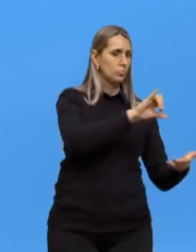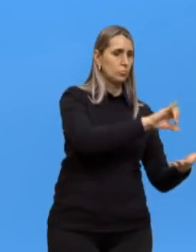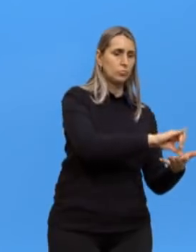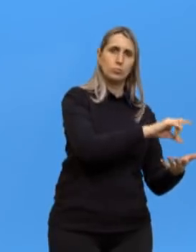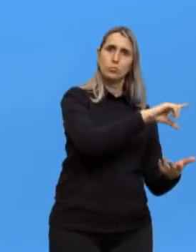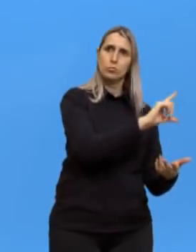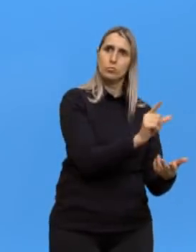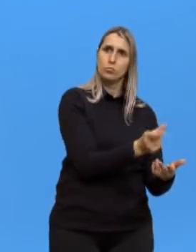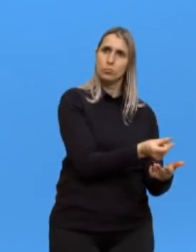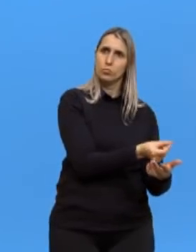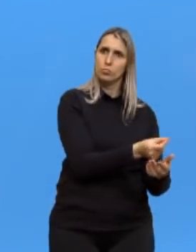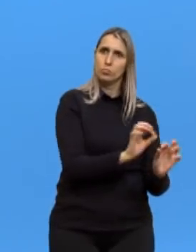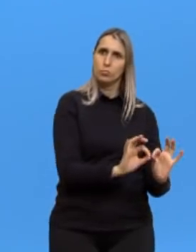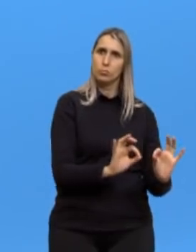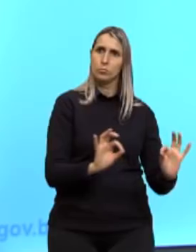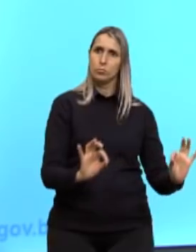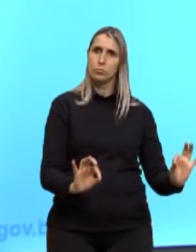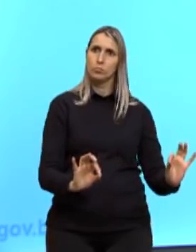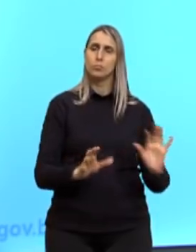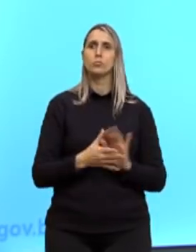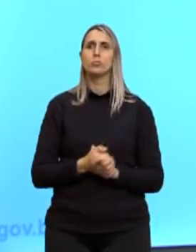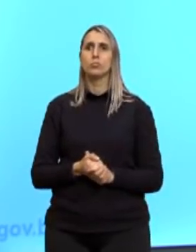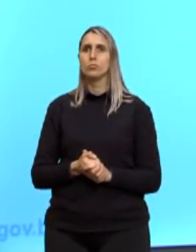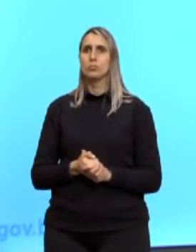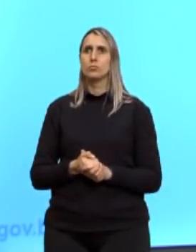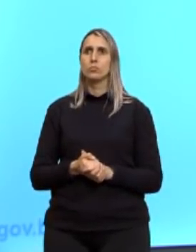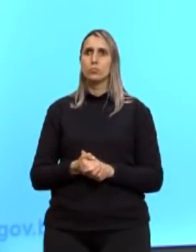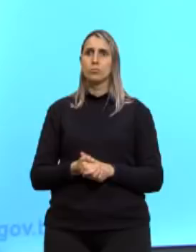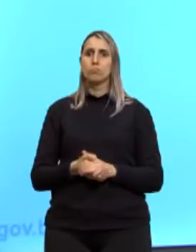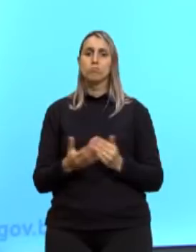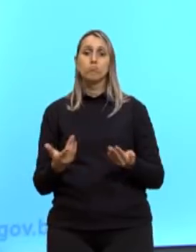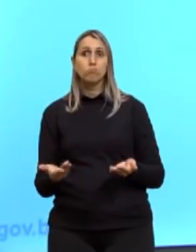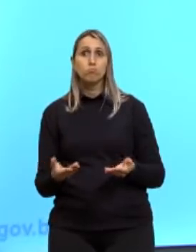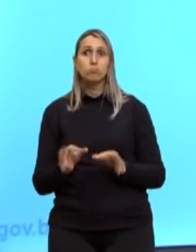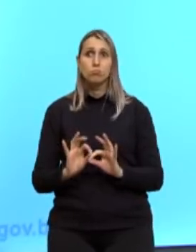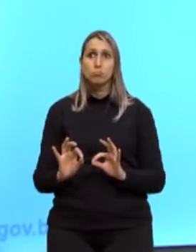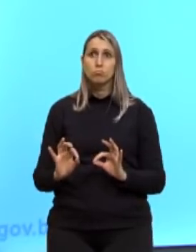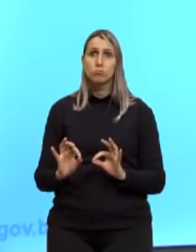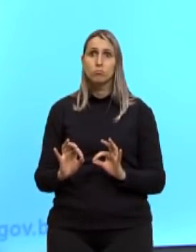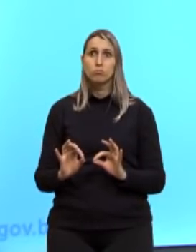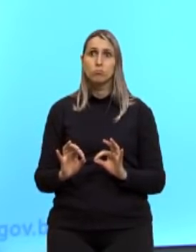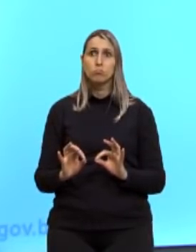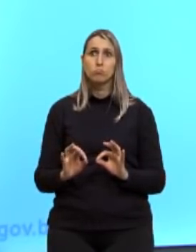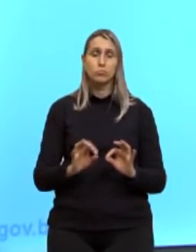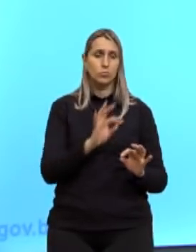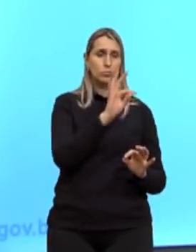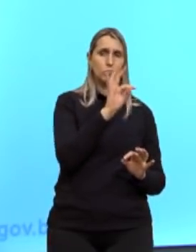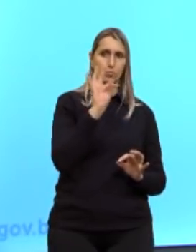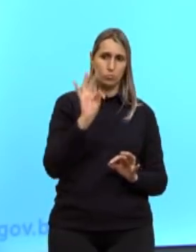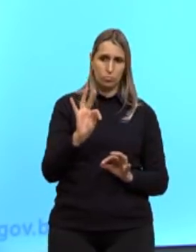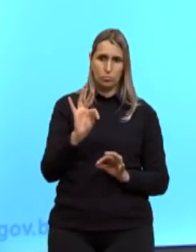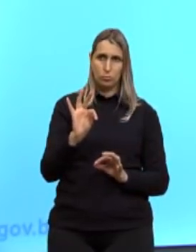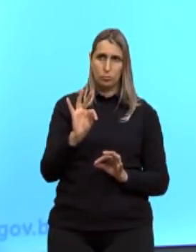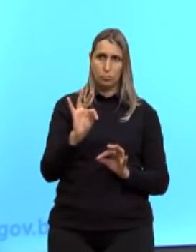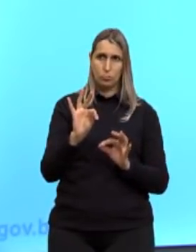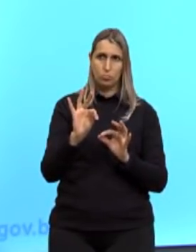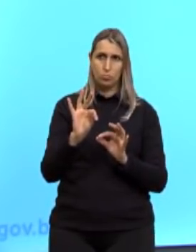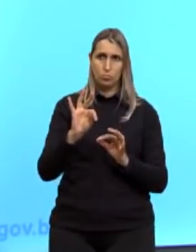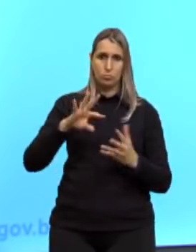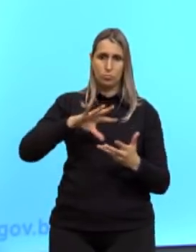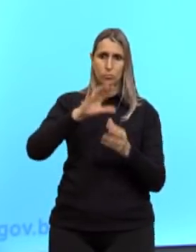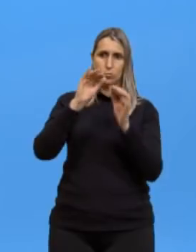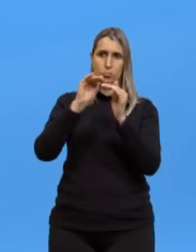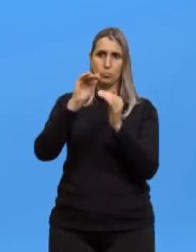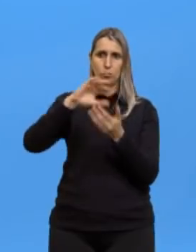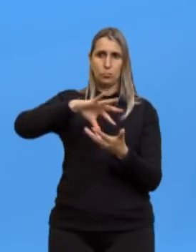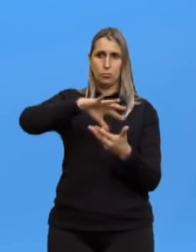terra e lua e que a distância do ponto te na superfície da